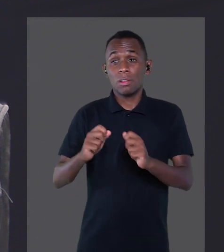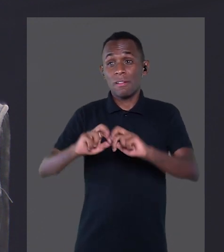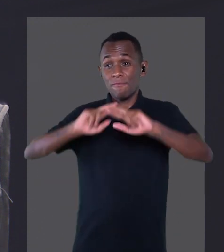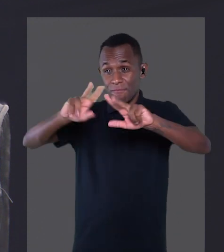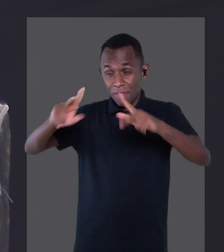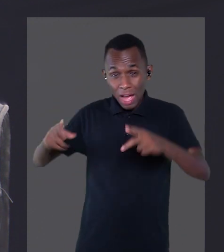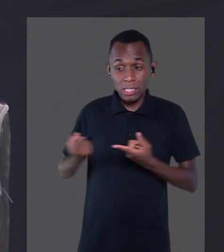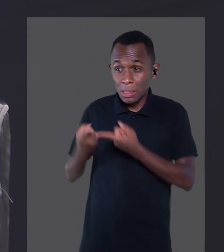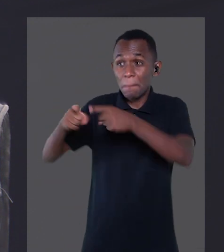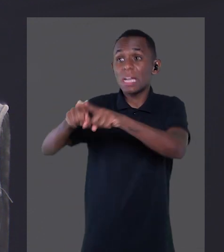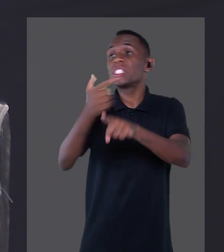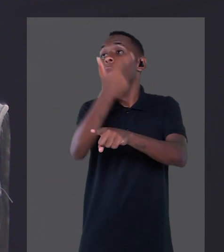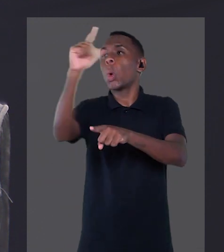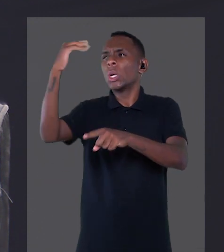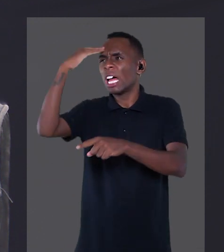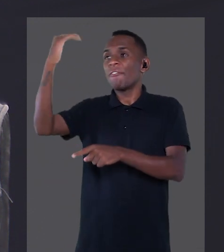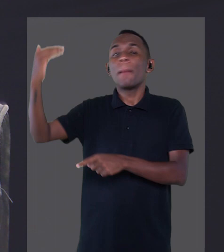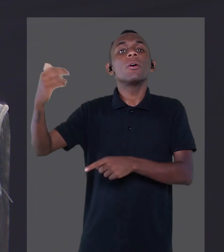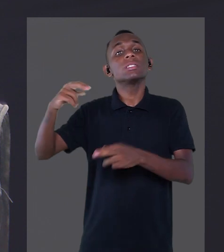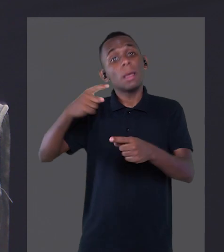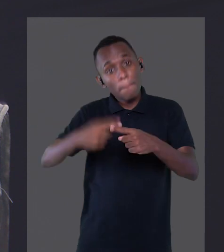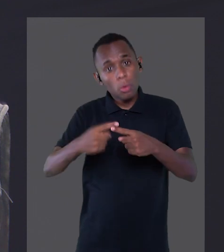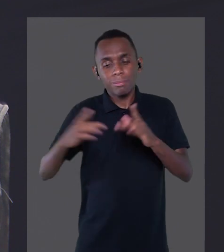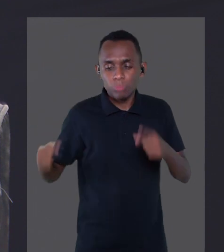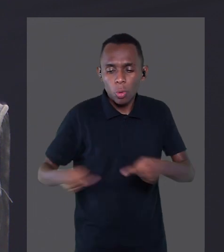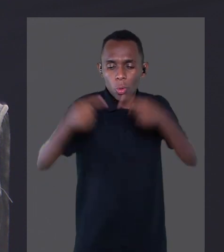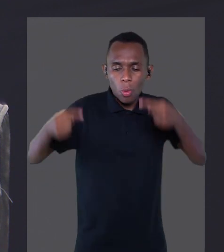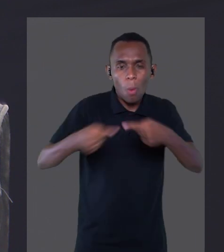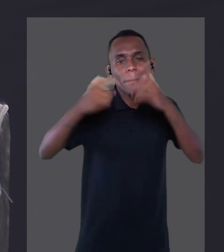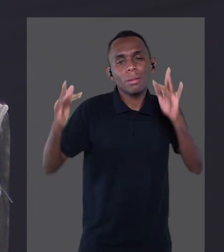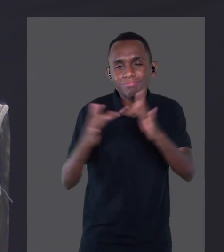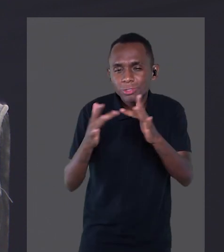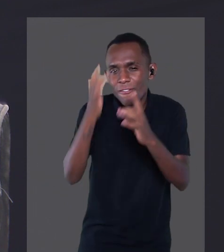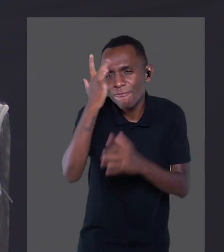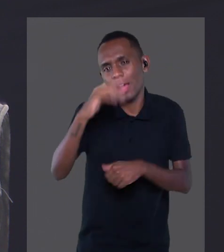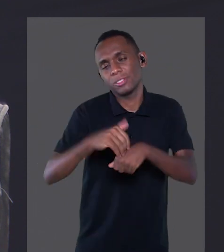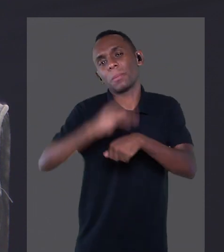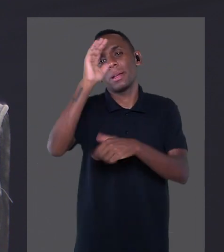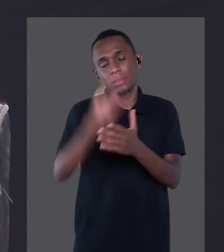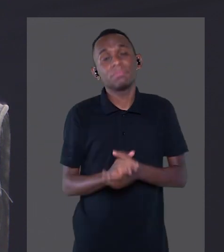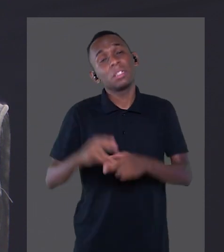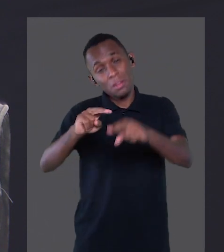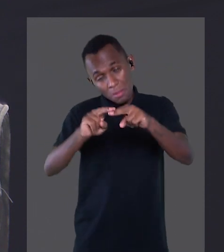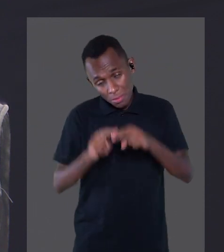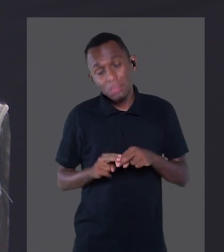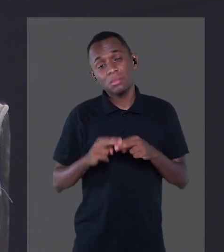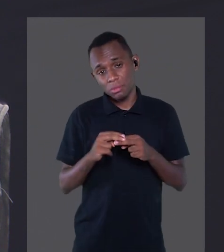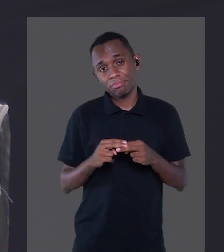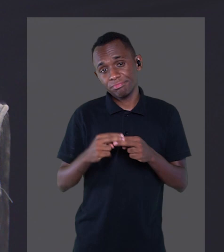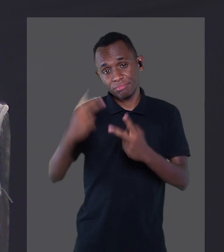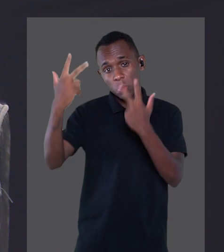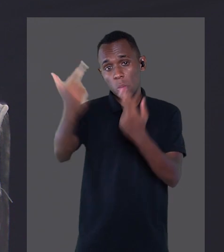grandes duplas aí da canção, né, que fizeram música a vida inteira juntos. Eu acho que devem ser casos semelhantes,